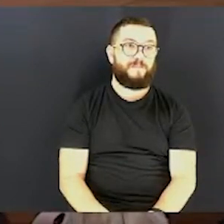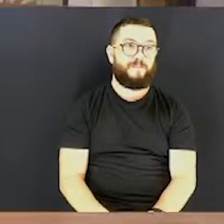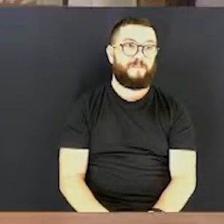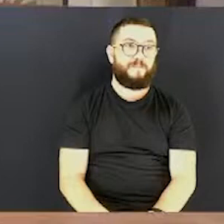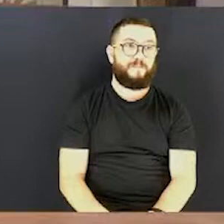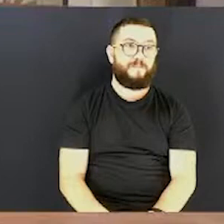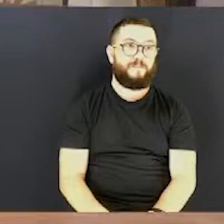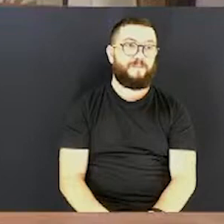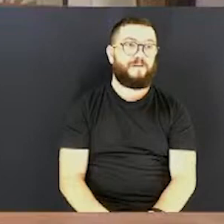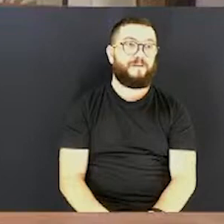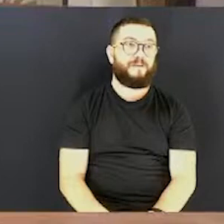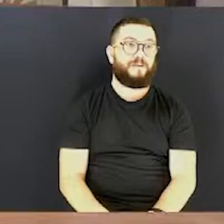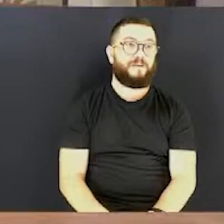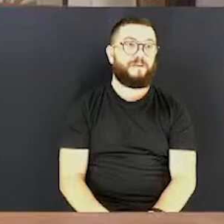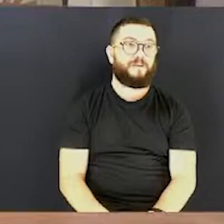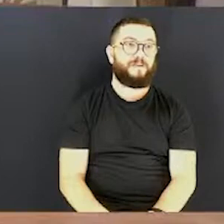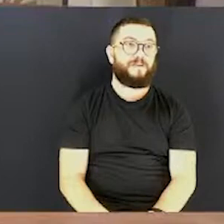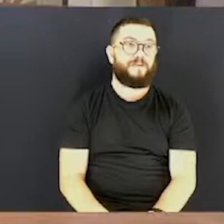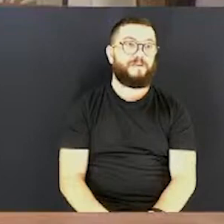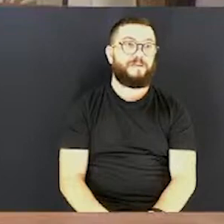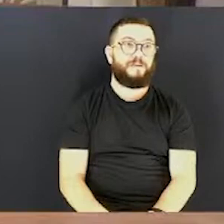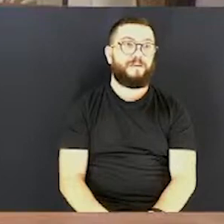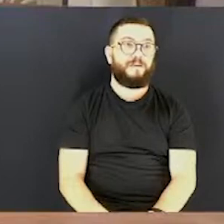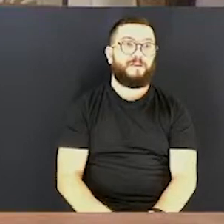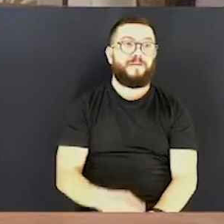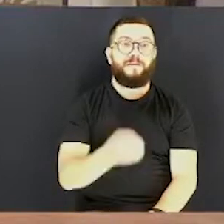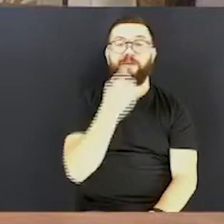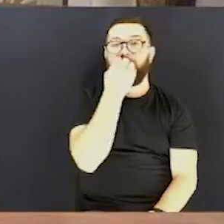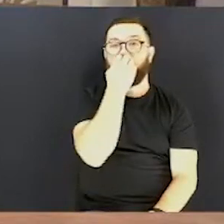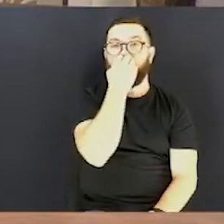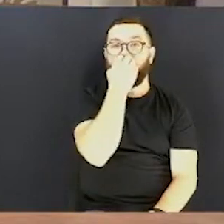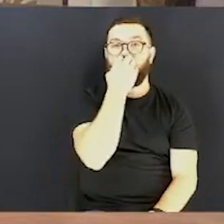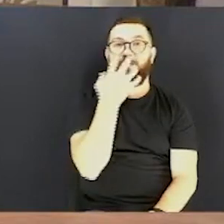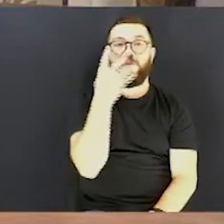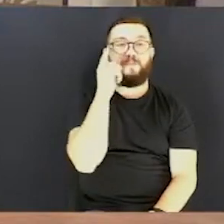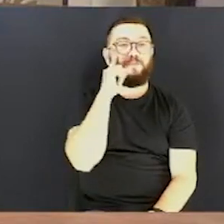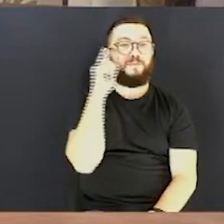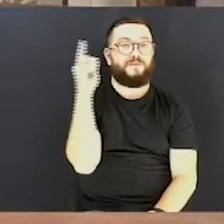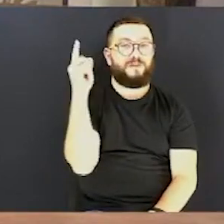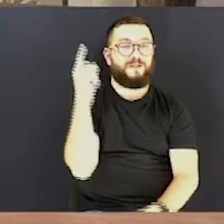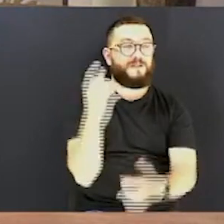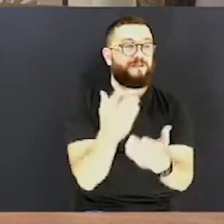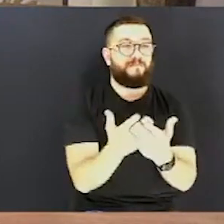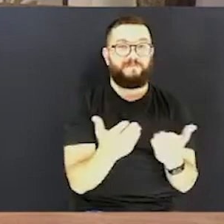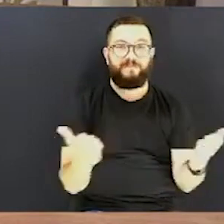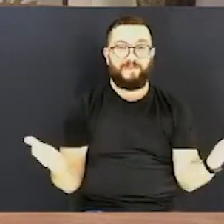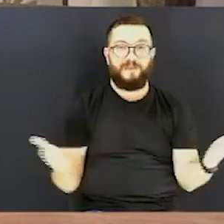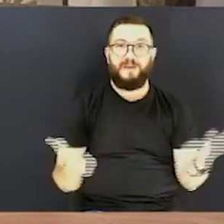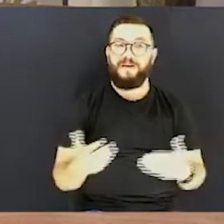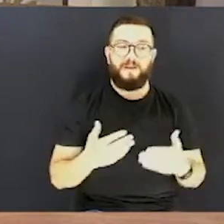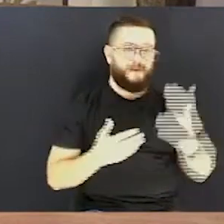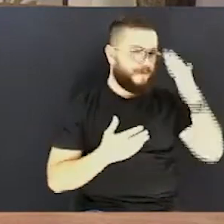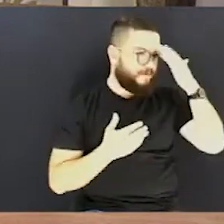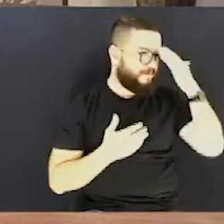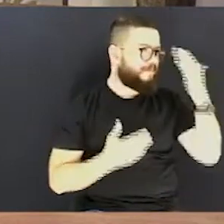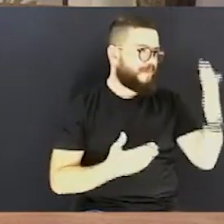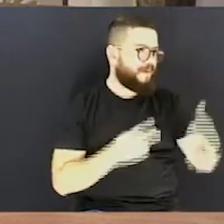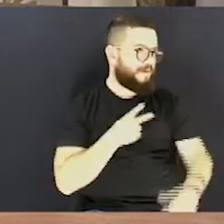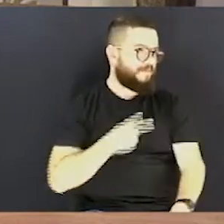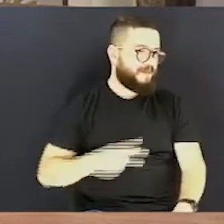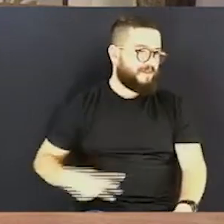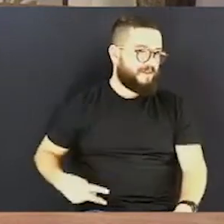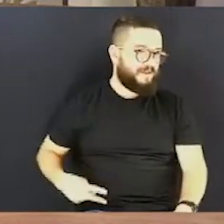Muito obrigado, senhor presidente. Bom dia, senhores vereadores, senhoras vereadoras, servidores da casa, pessoas que nos acompanham pela internet,